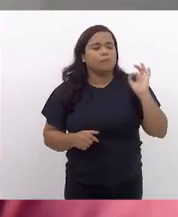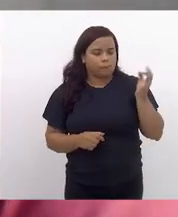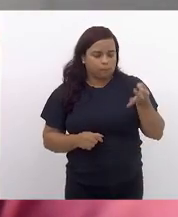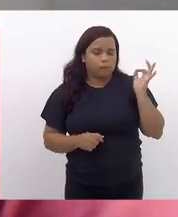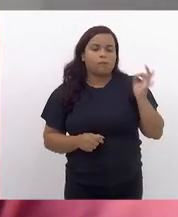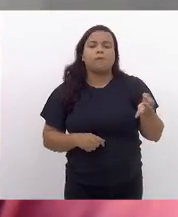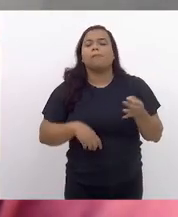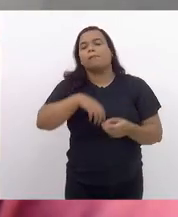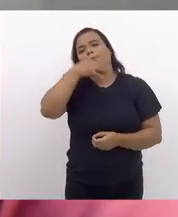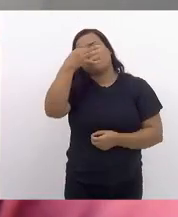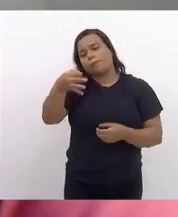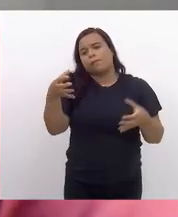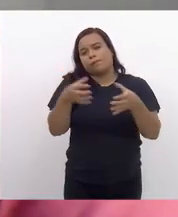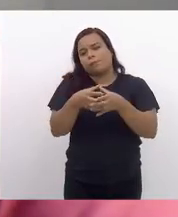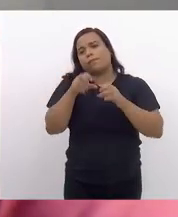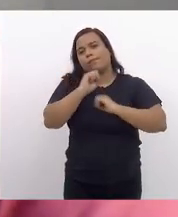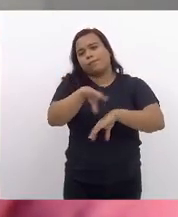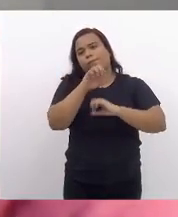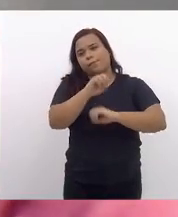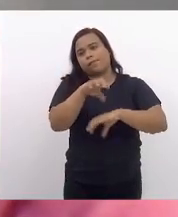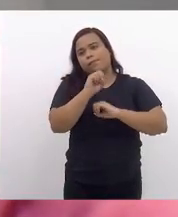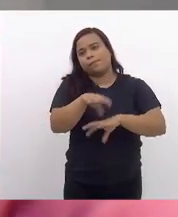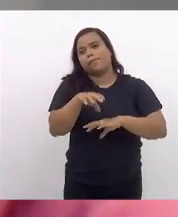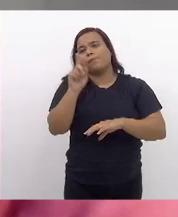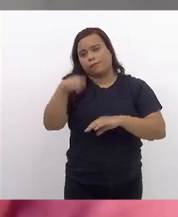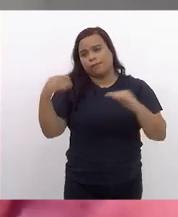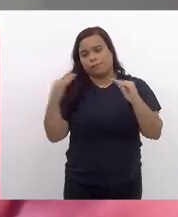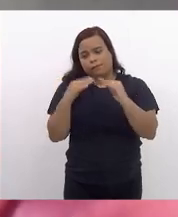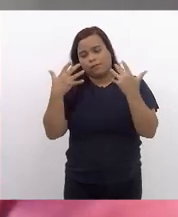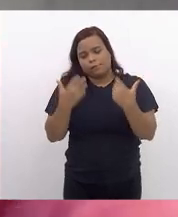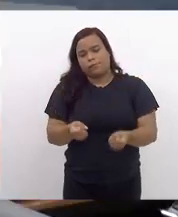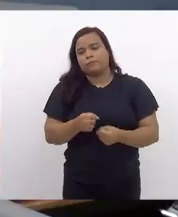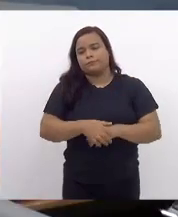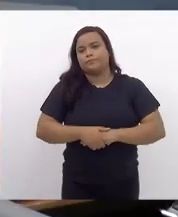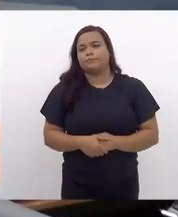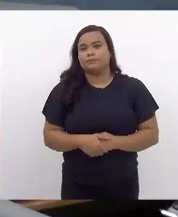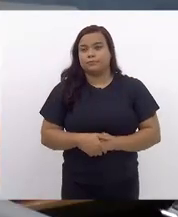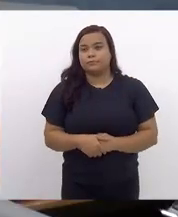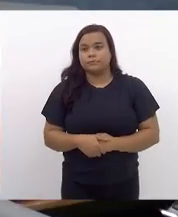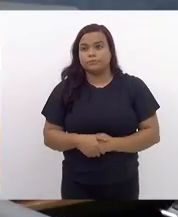Parecer da Comissão de Educação é favorável.